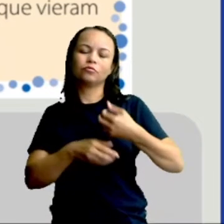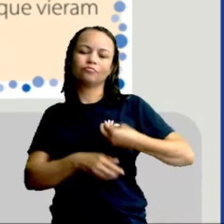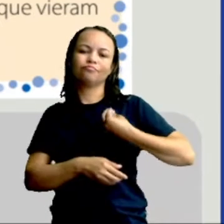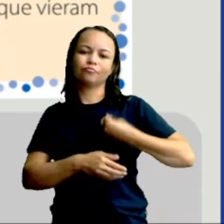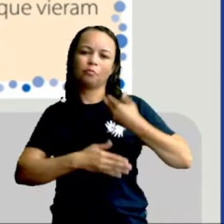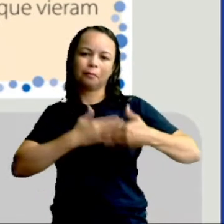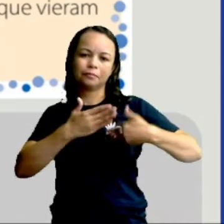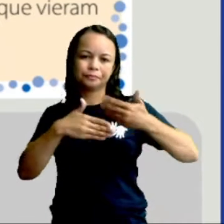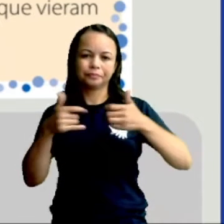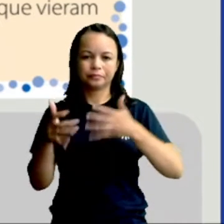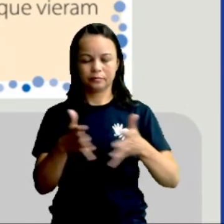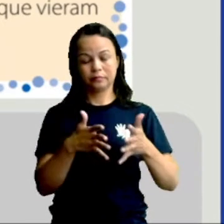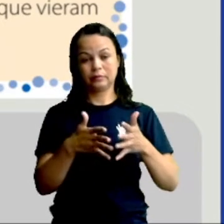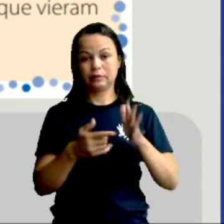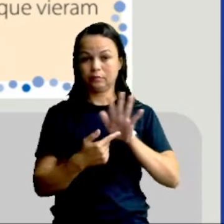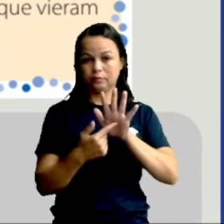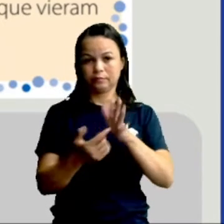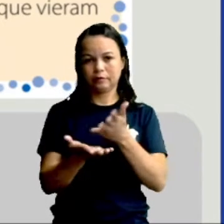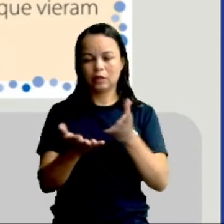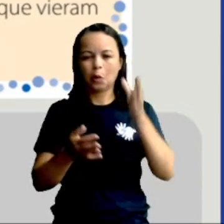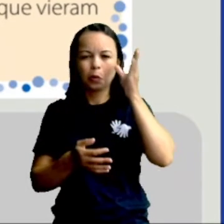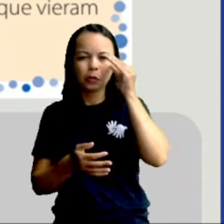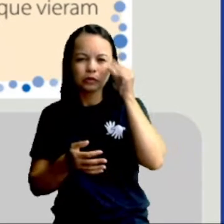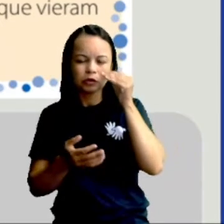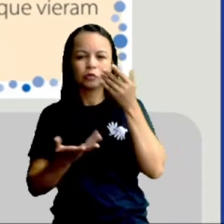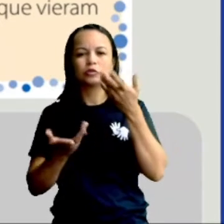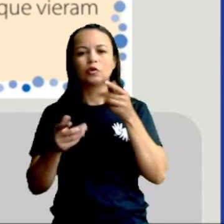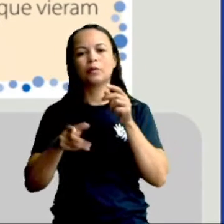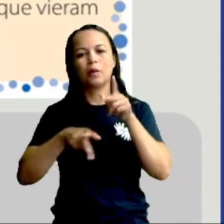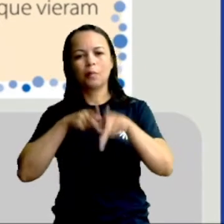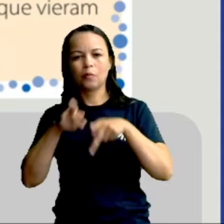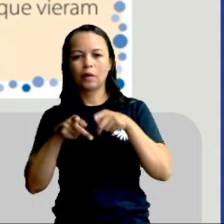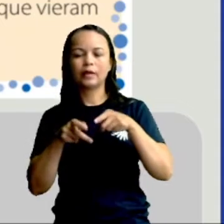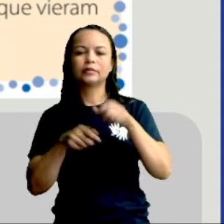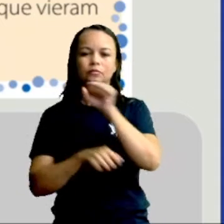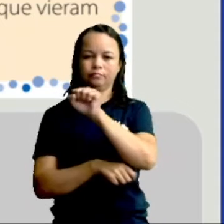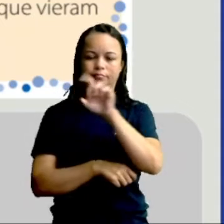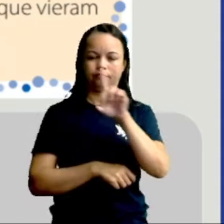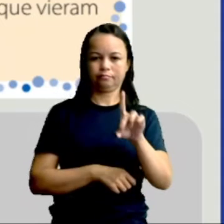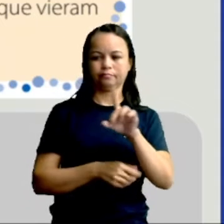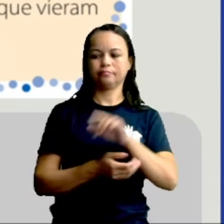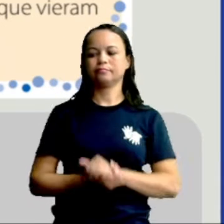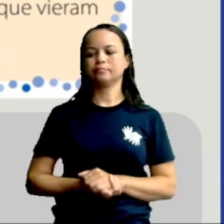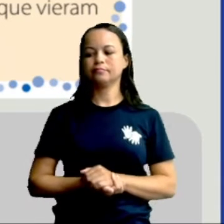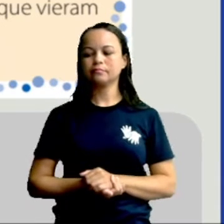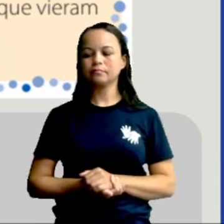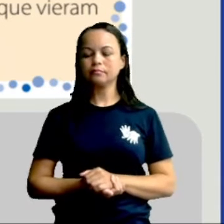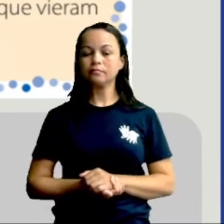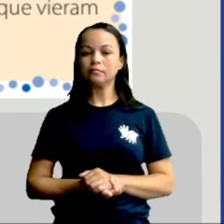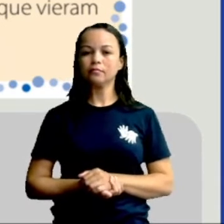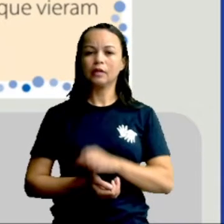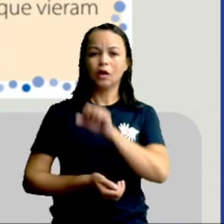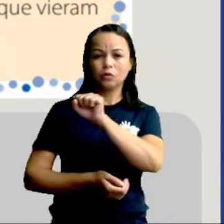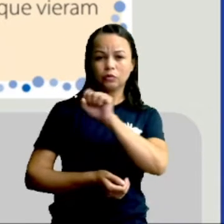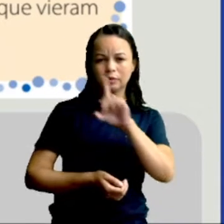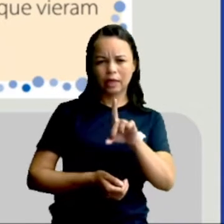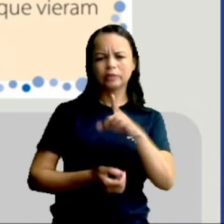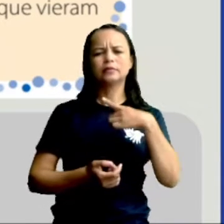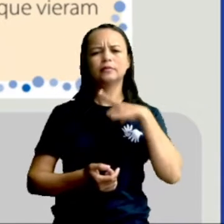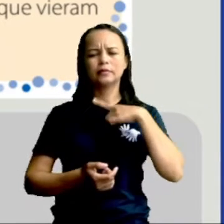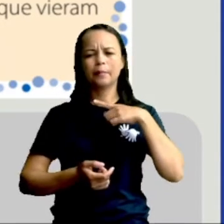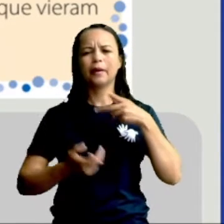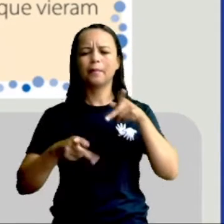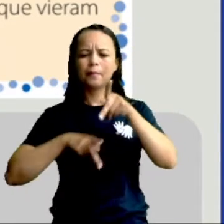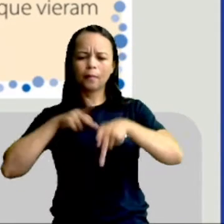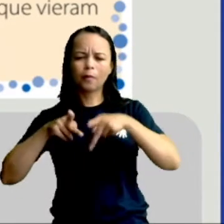aí eu trouxe para vocês uma curiosidade sobre a população do Sudeste. No Sudeste, temos também uma grande mistura de povos de